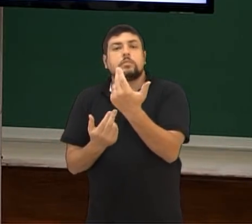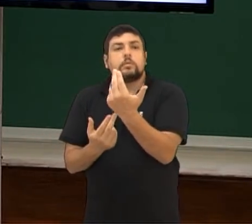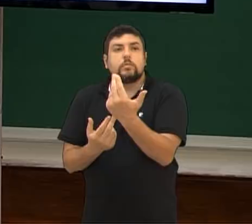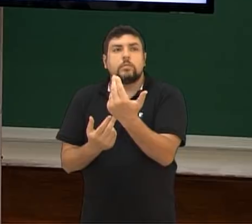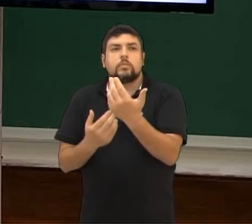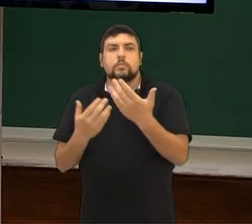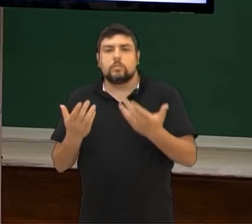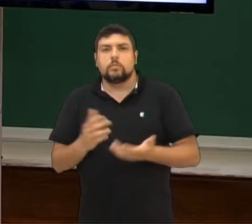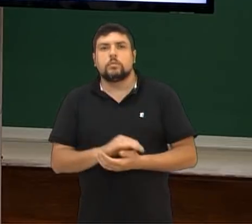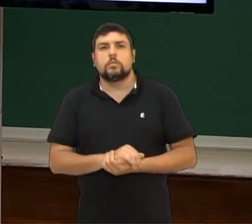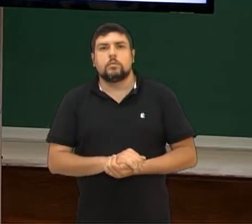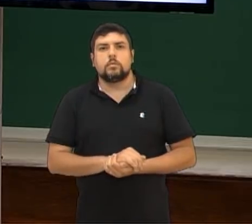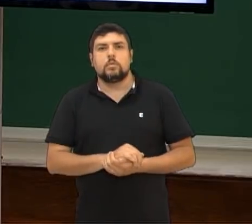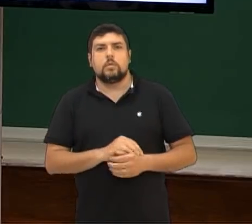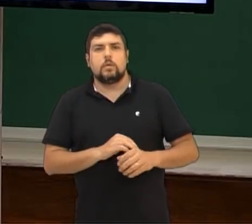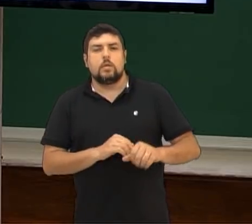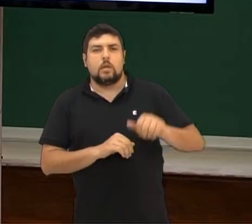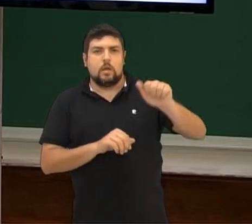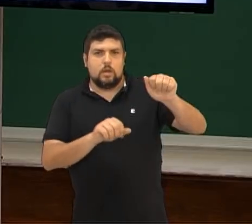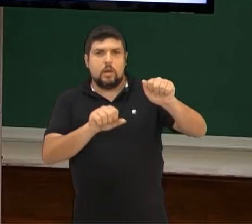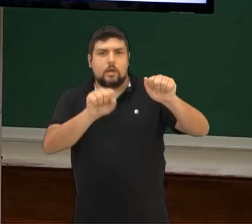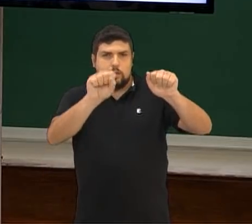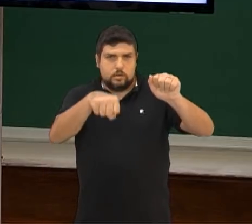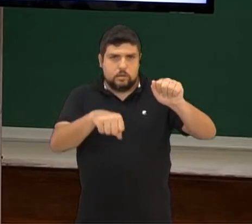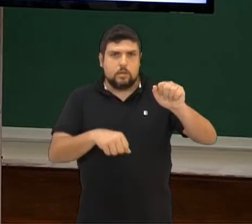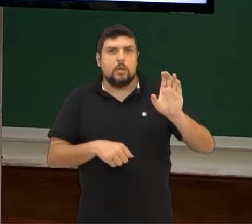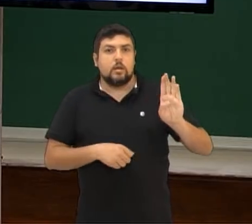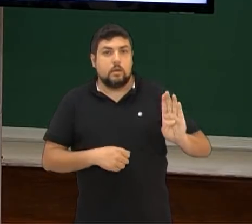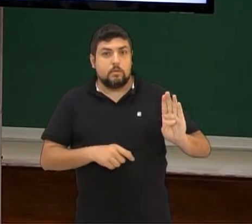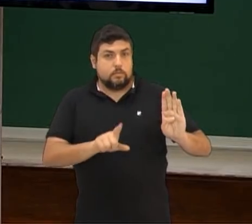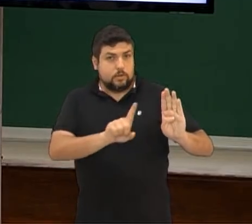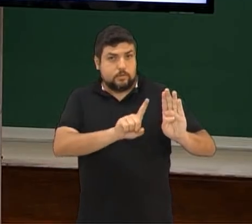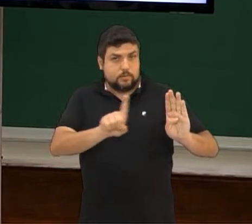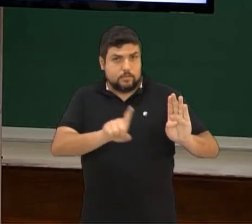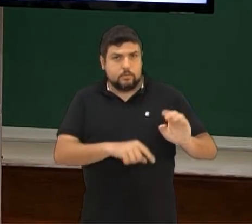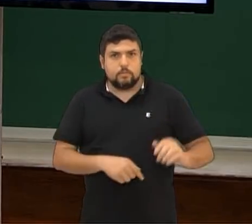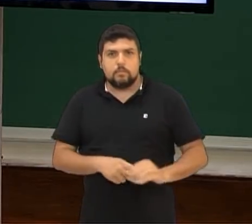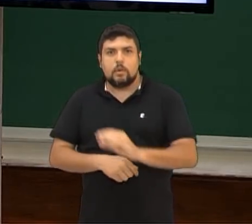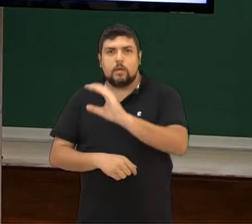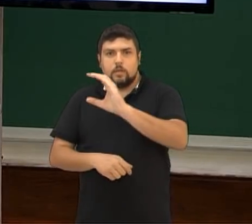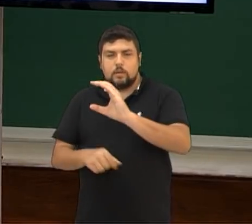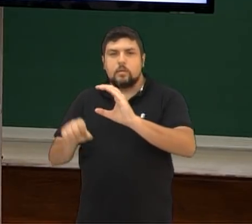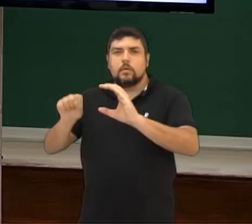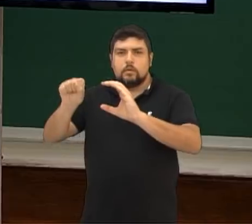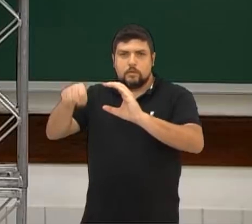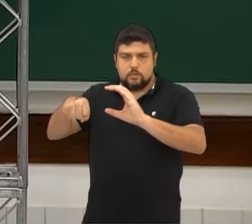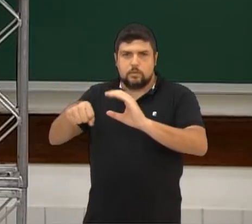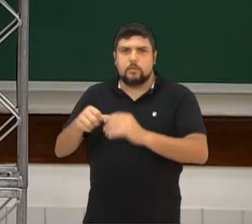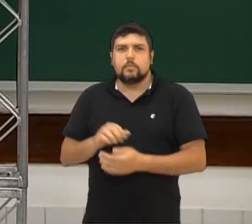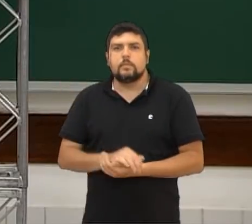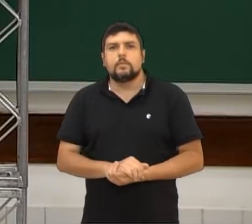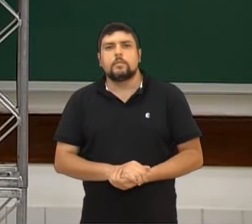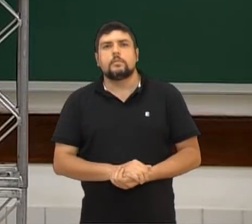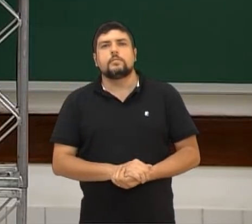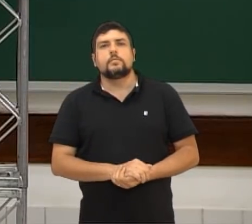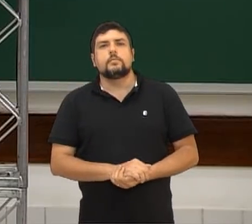letra A, sim, a B não é, e a letra C, sim.